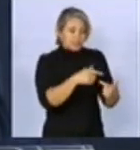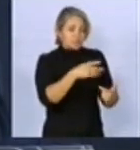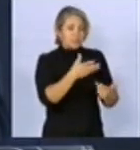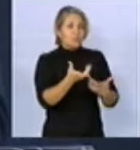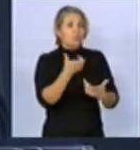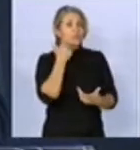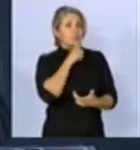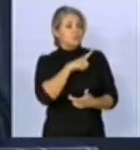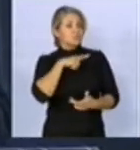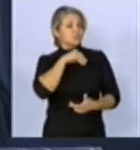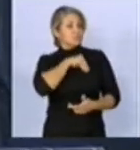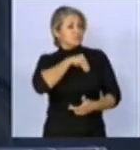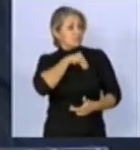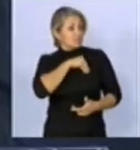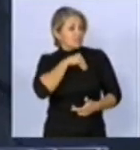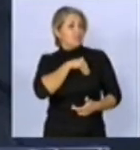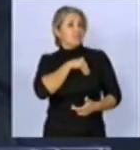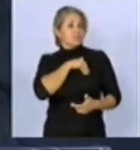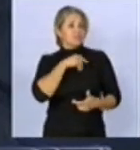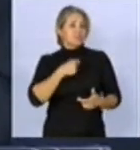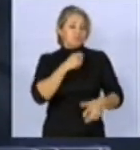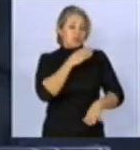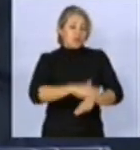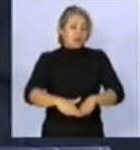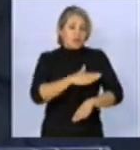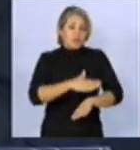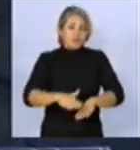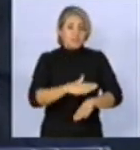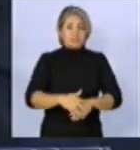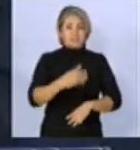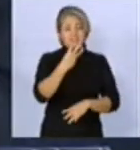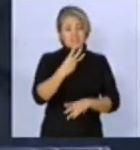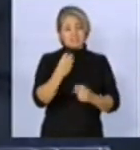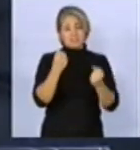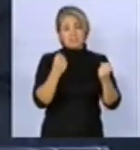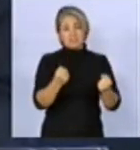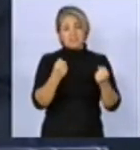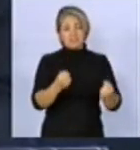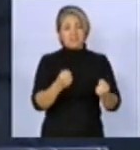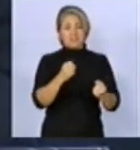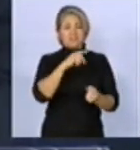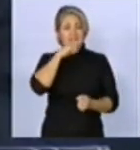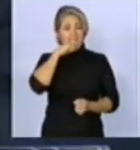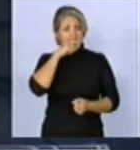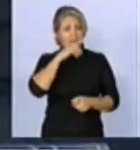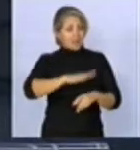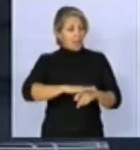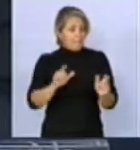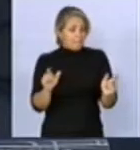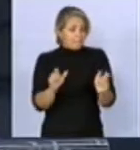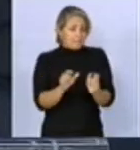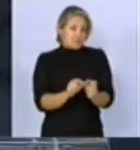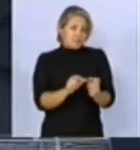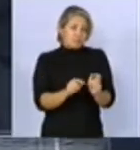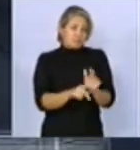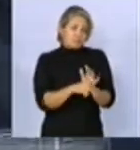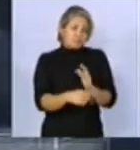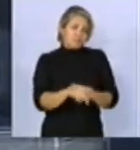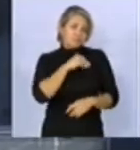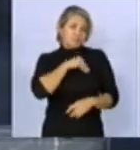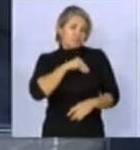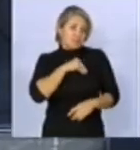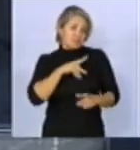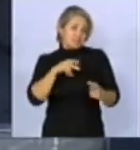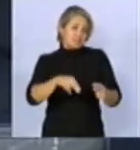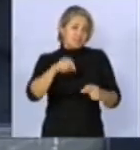um salário pelas Convenções coletivas ele corta três toneladas de cana é a menor quantidade e para um salário até